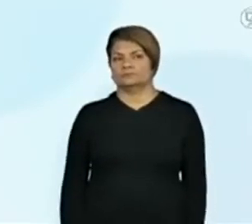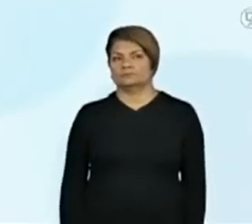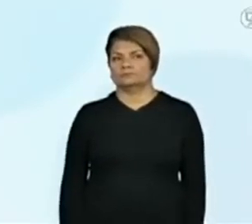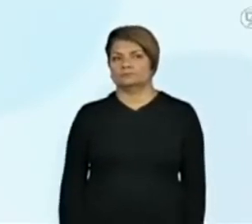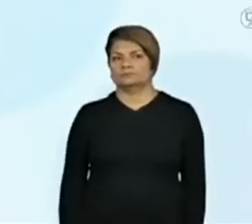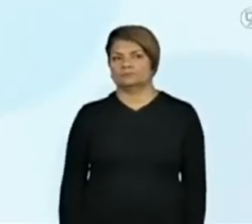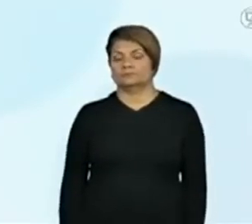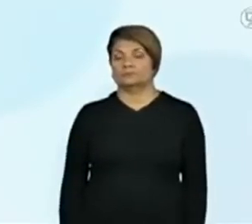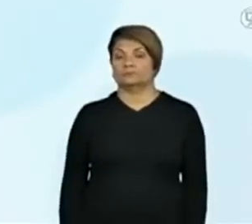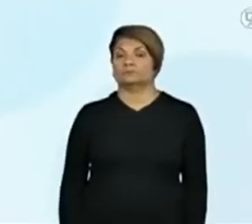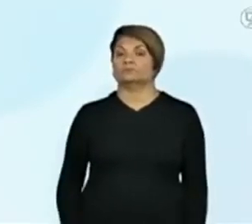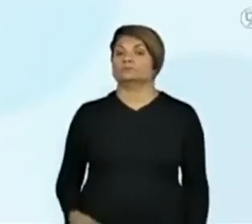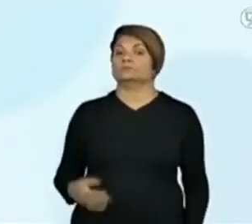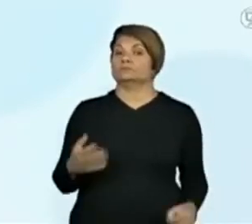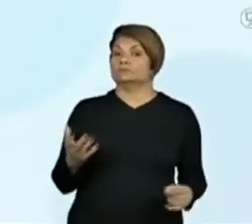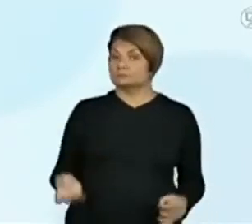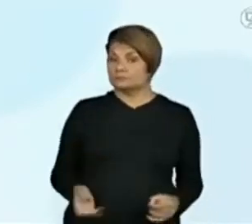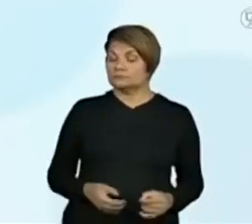E